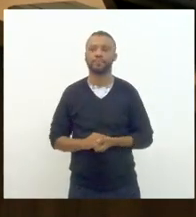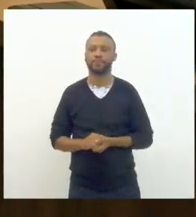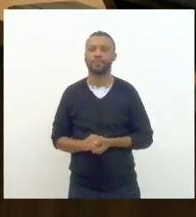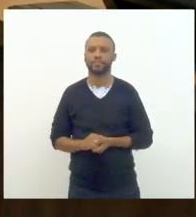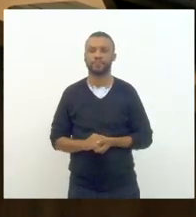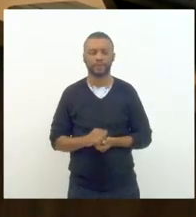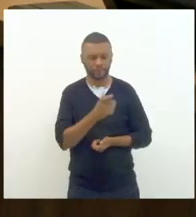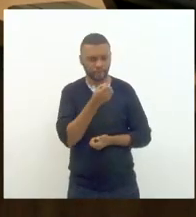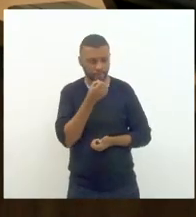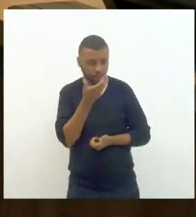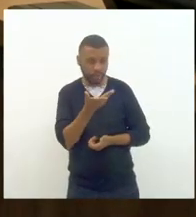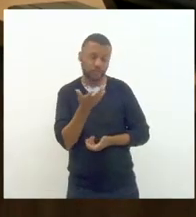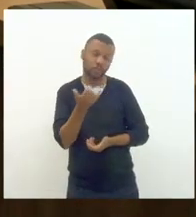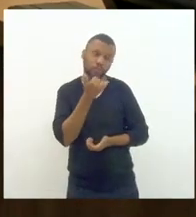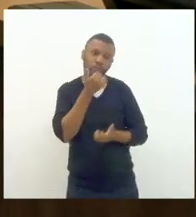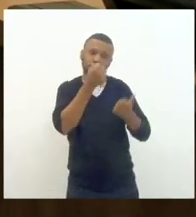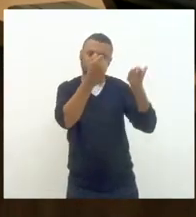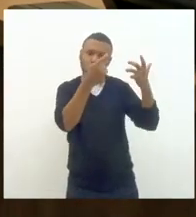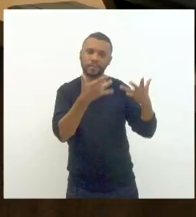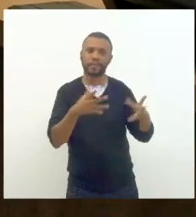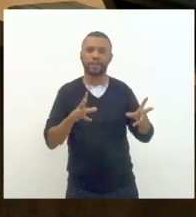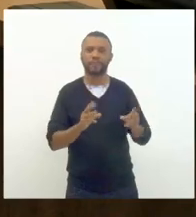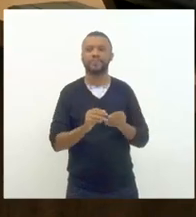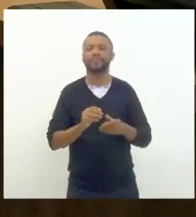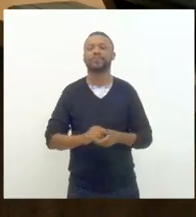Ele falou? Então está explicado.